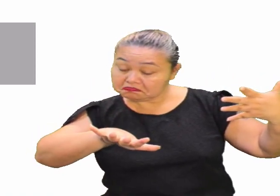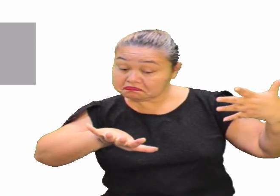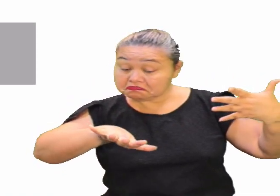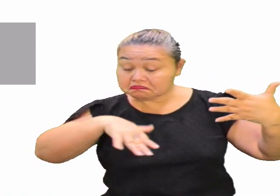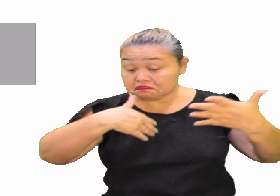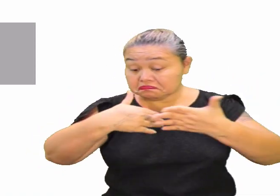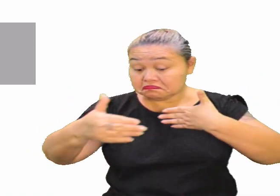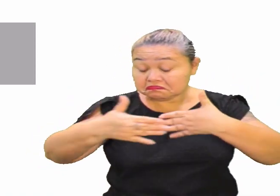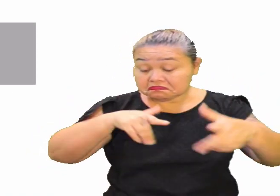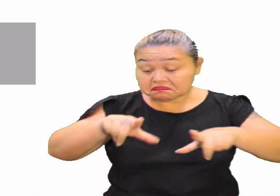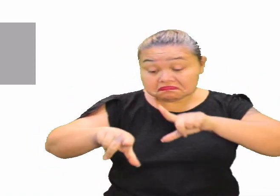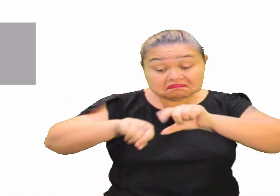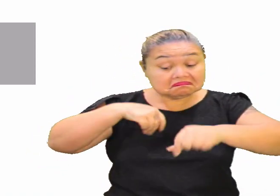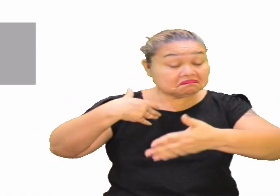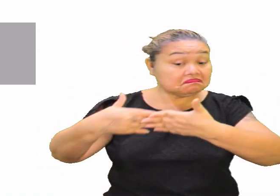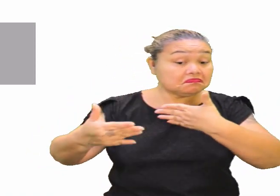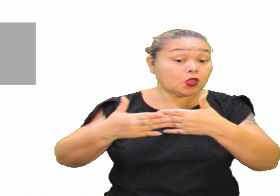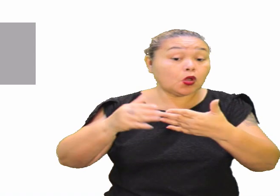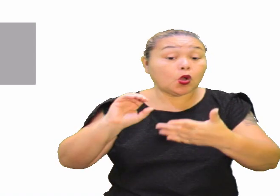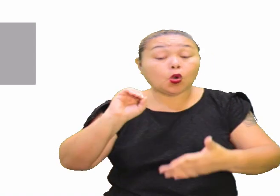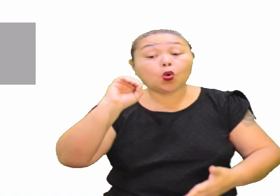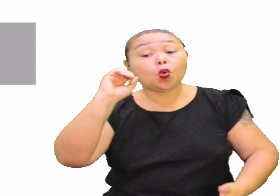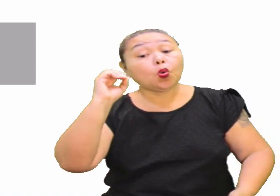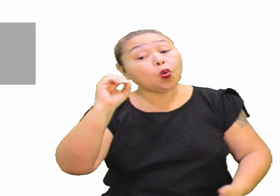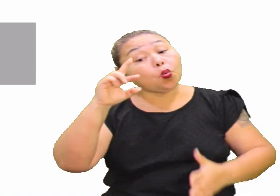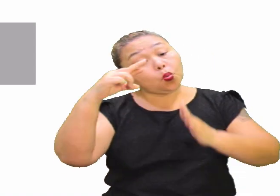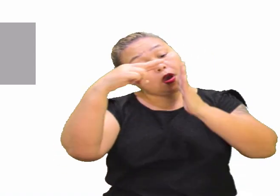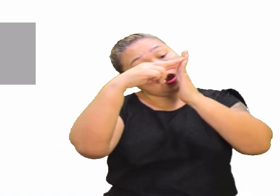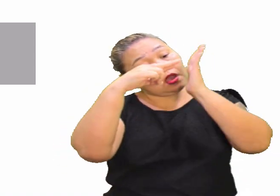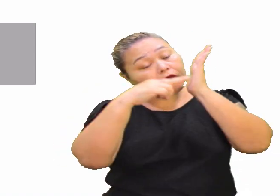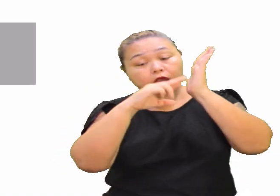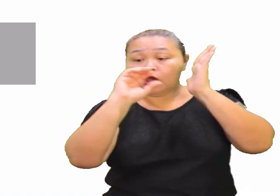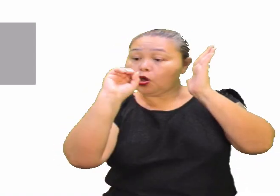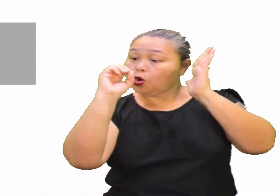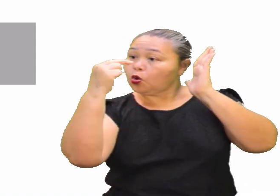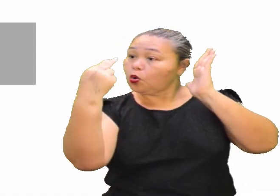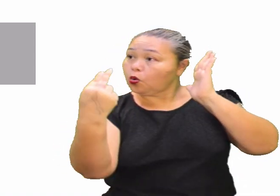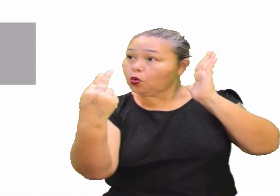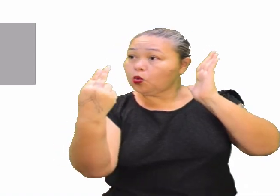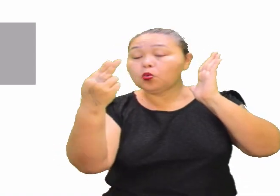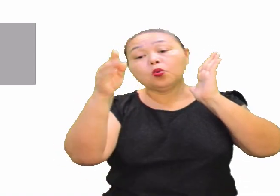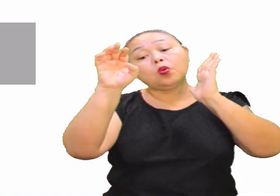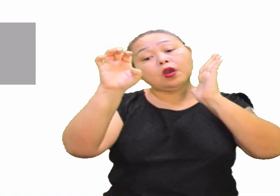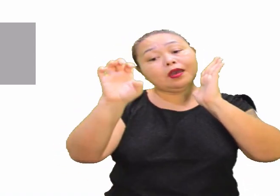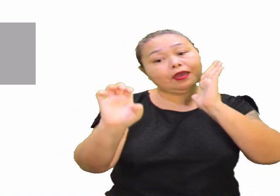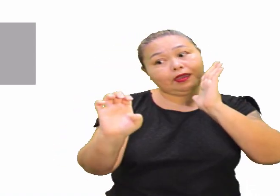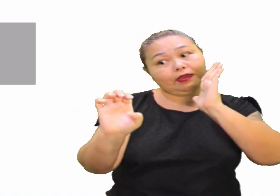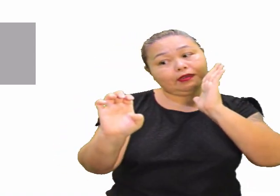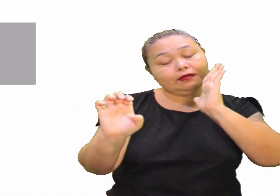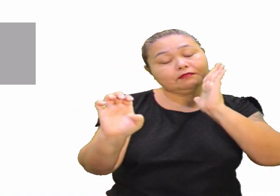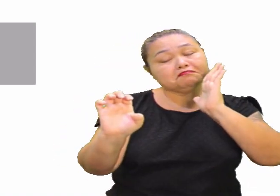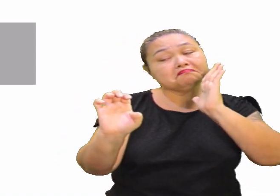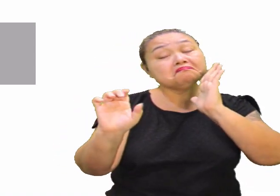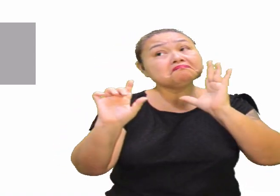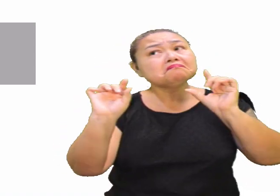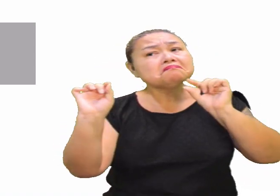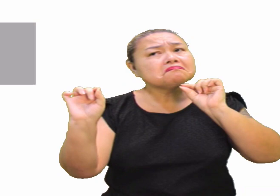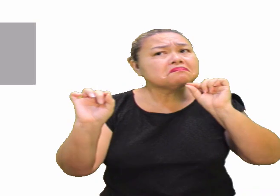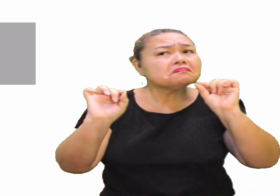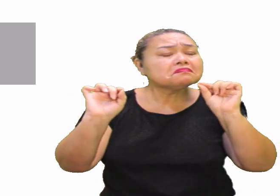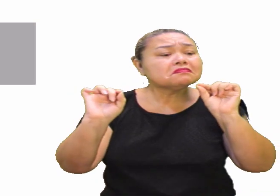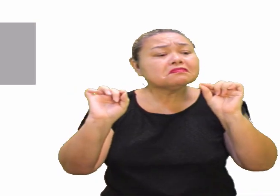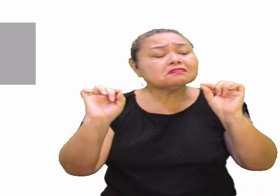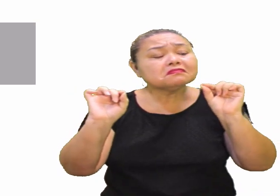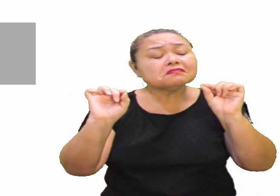lâmina para sanar todas as dúvidas que possam surgir, porque daqui a pouco nós vamos fazer a atividade, tudo bem? Meu